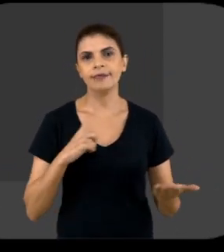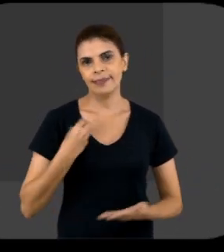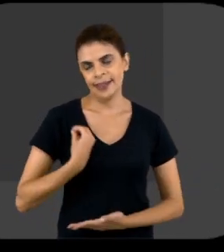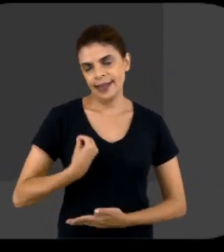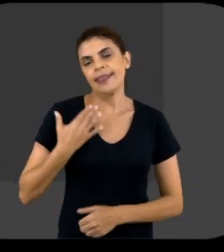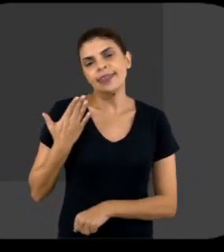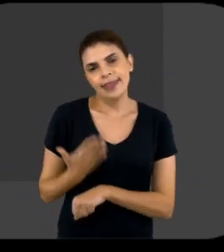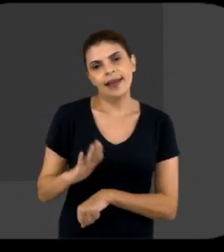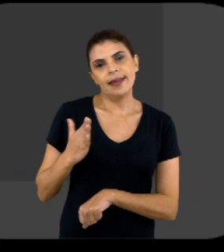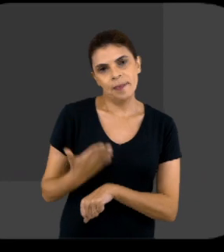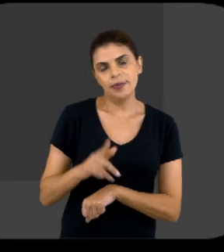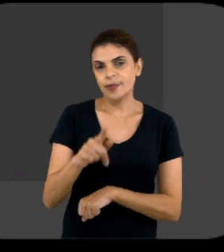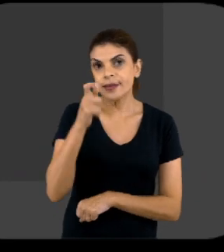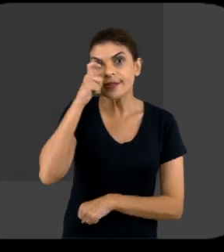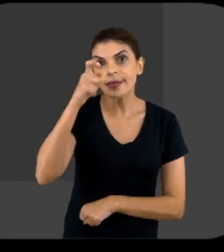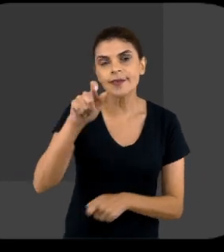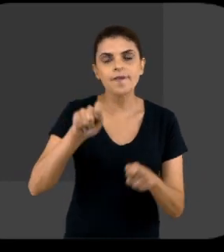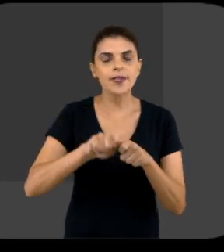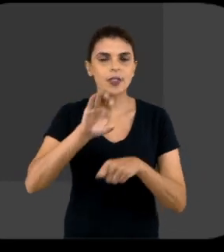interessou a fazer o curso.